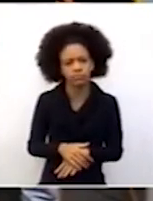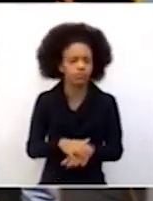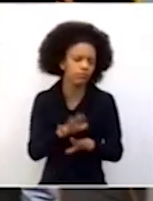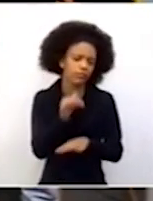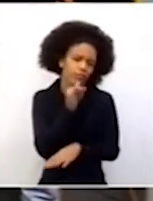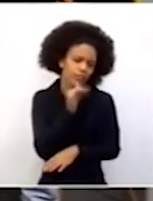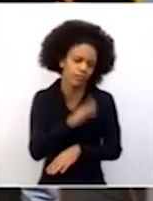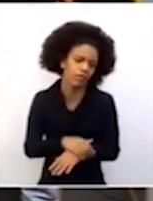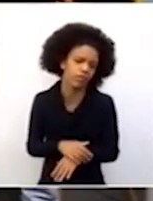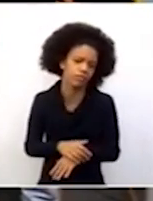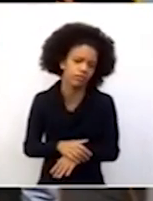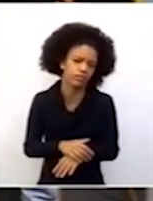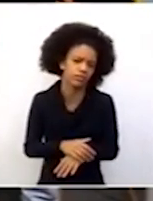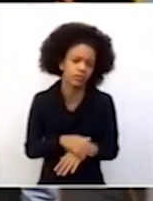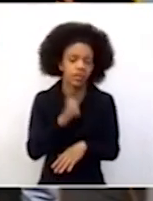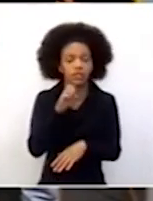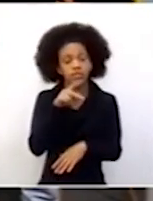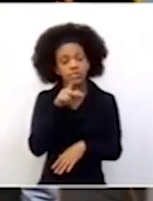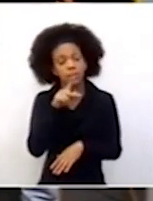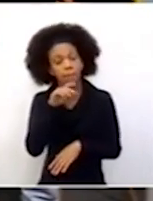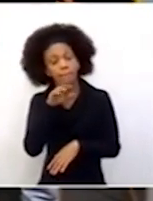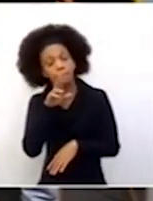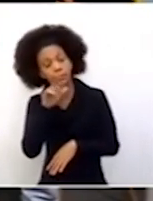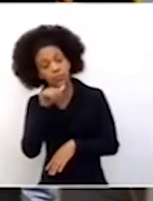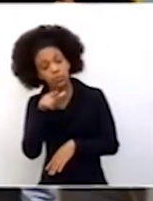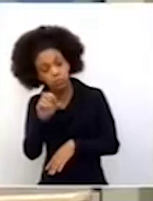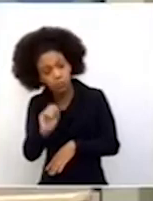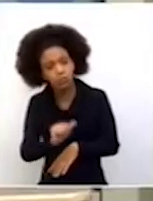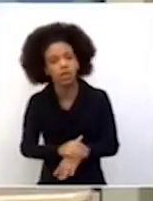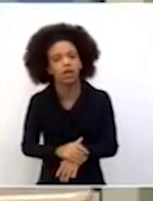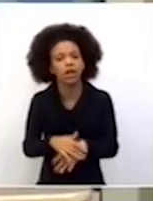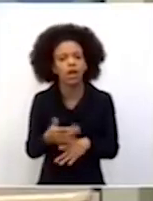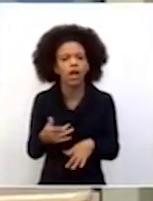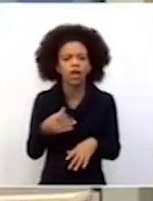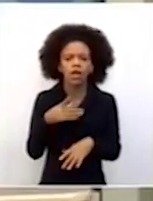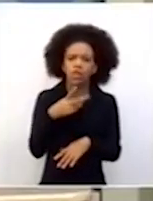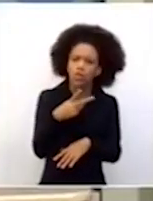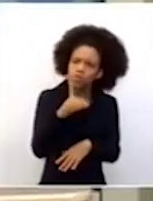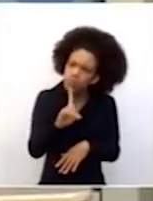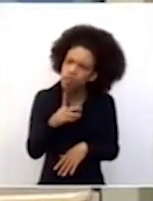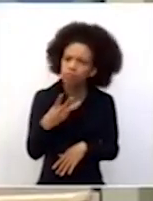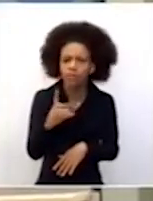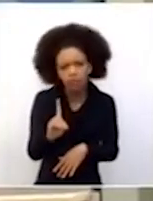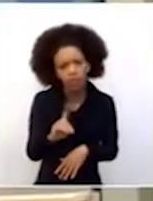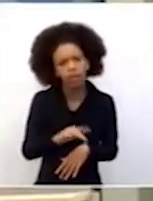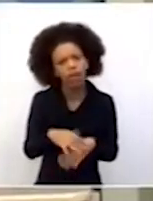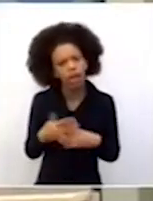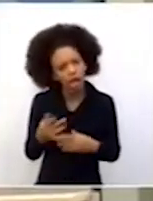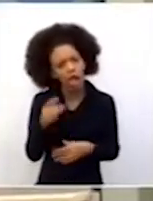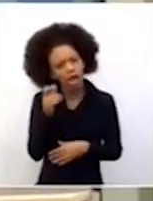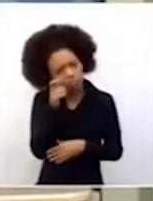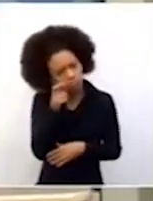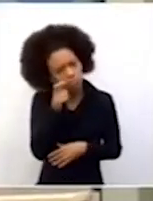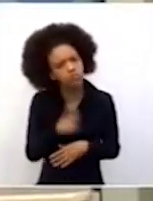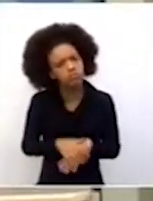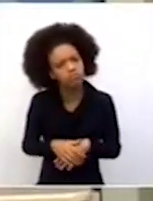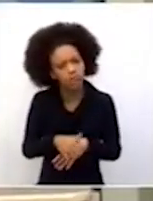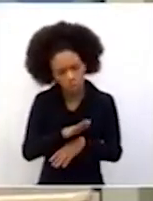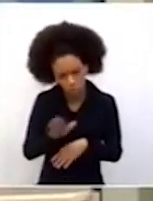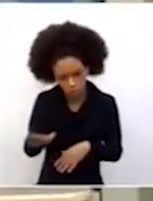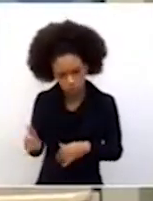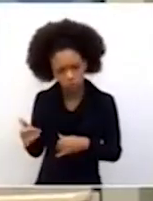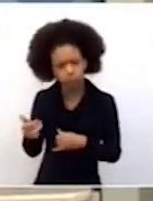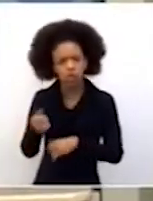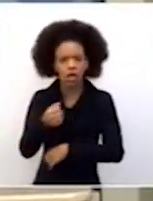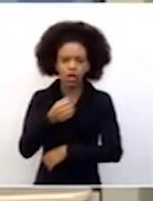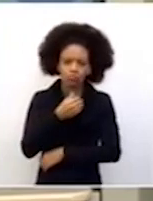a espessura, então o professor falou a espessura, a medida 2D, 3D, é interessante, né? Que as crianças costumam trabalhar com a questão de